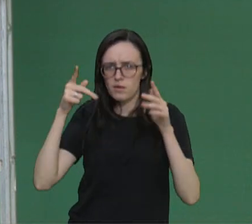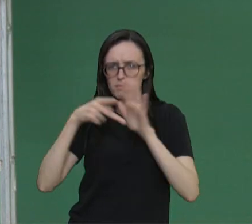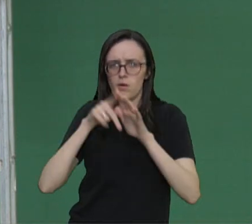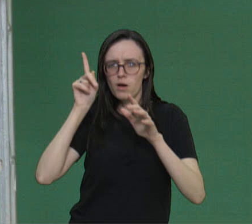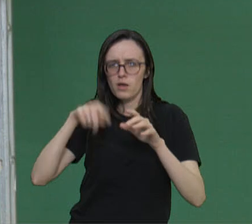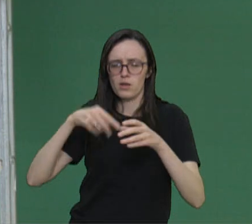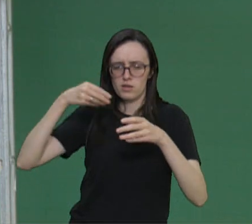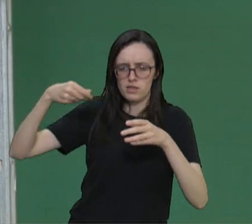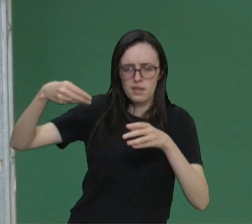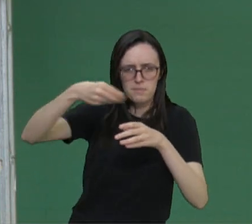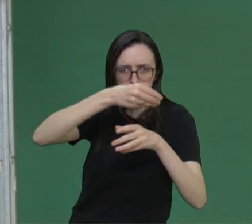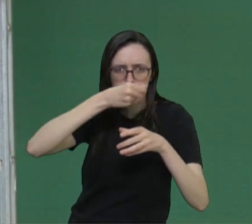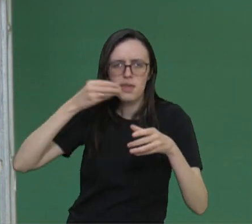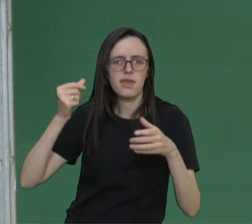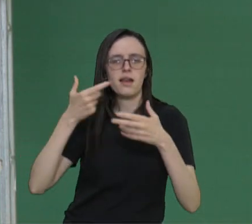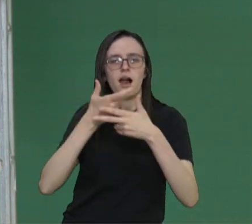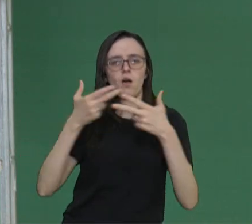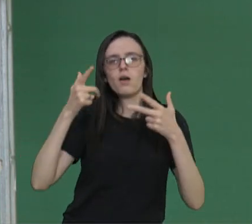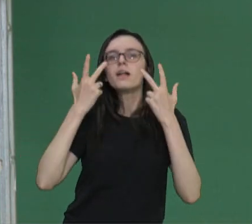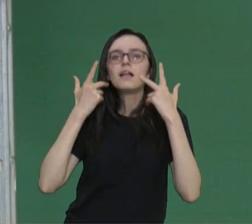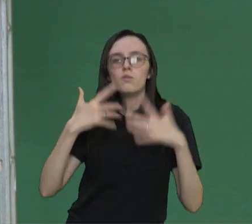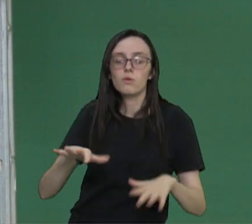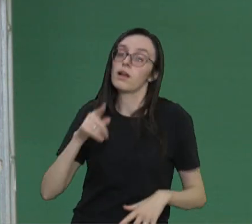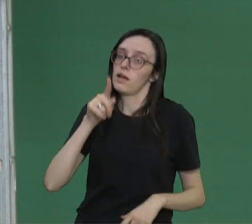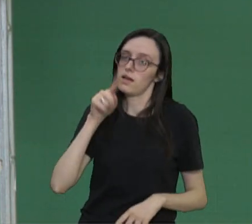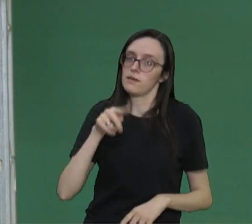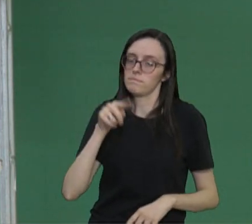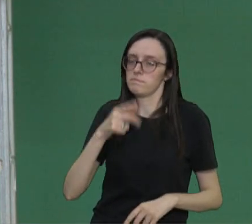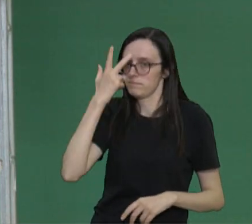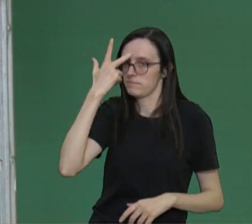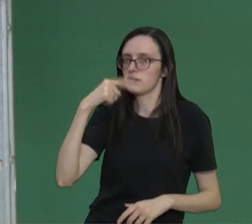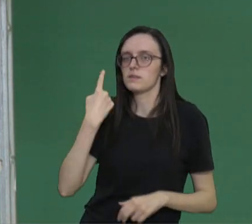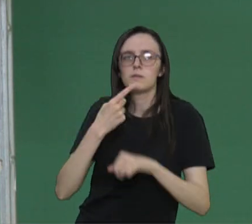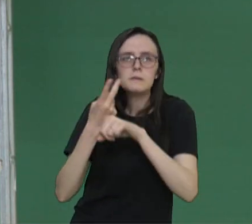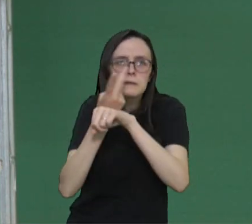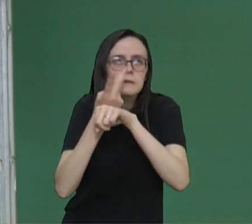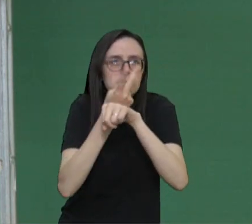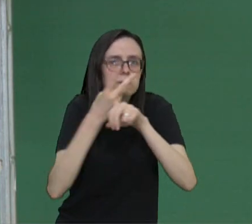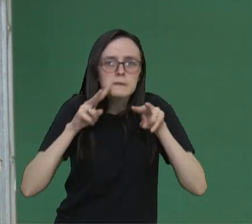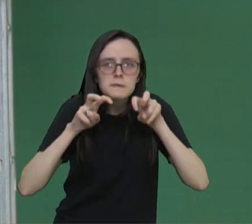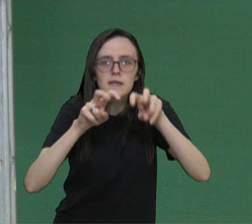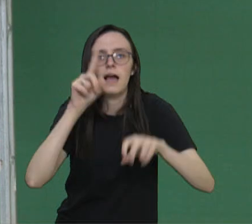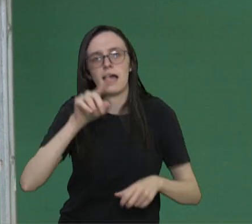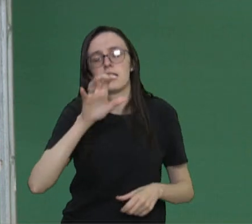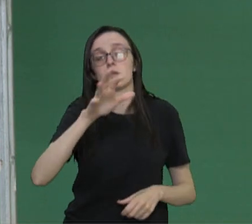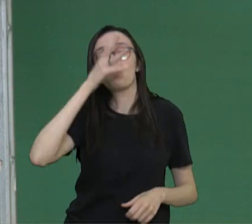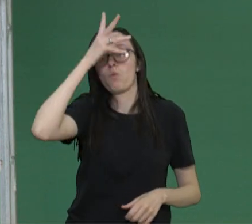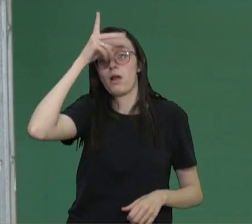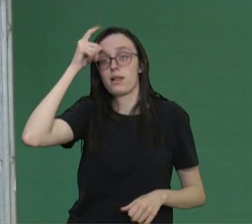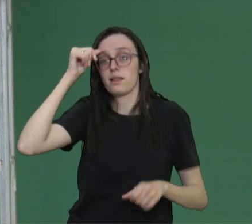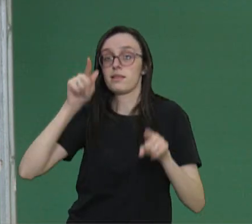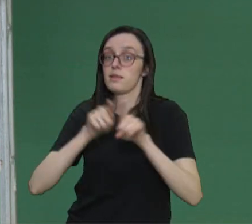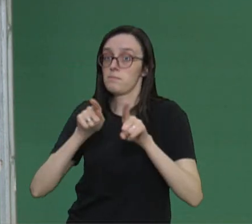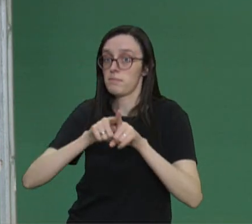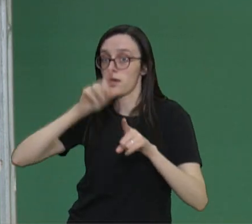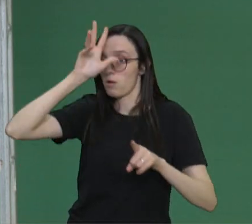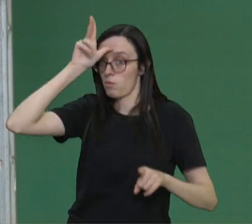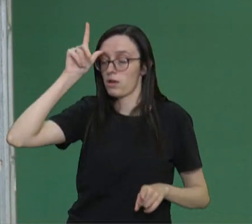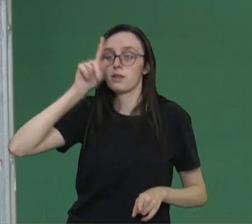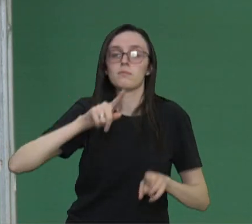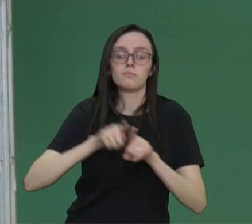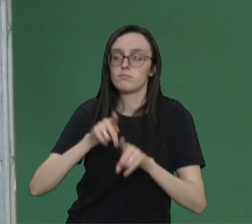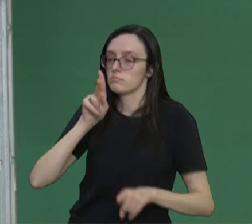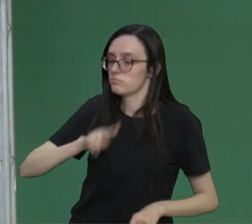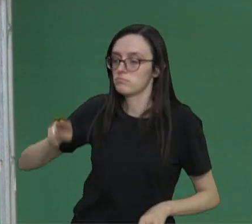Aqueles temperos, aqueles produtos naturais, então eram produtos naturais que nós tínhamos aqui. Nessa época, o Guaraná muito explorado